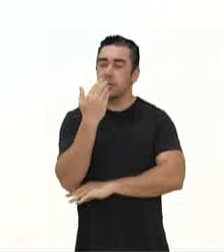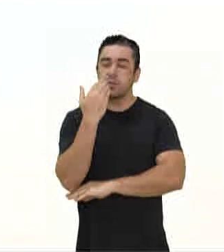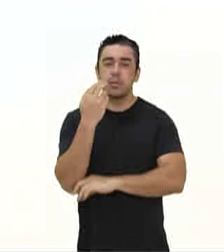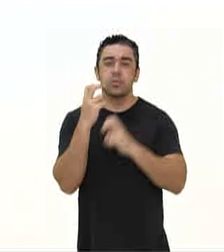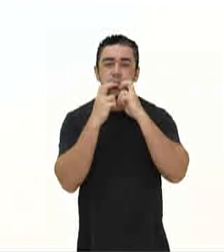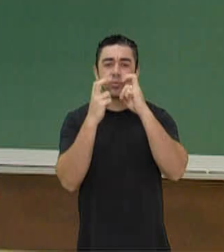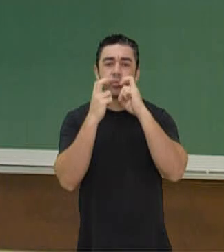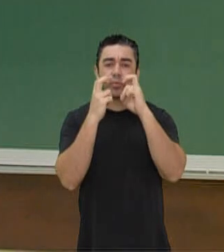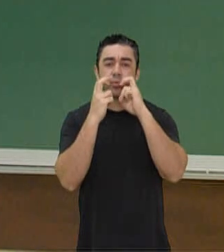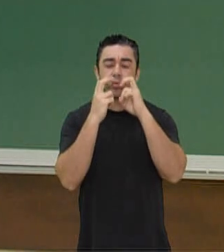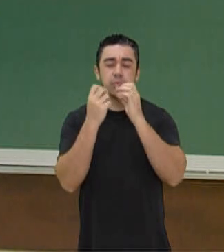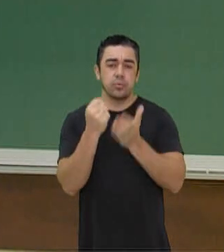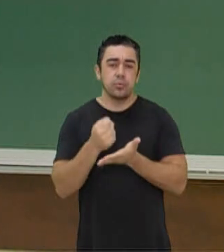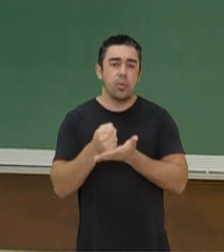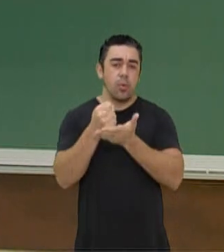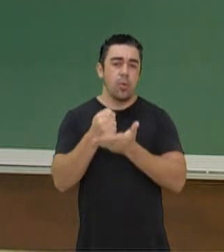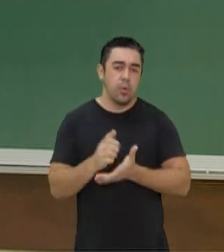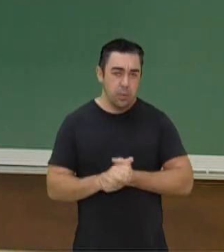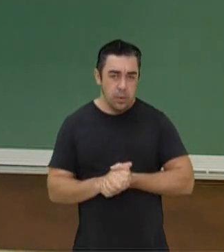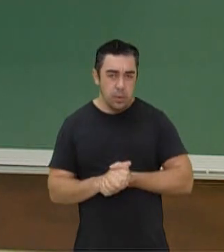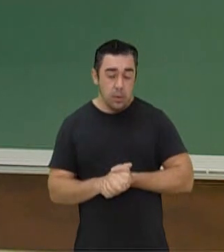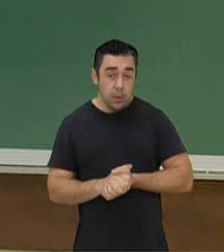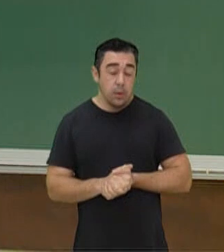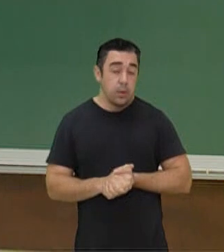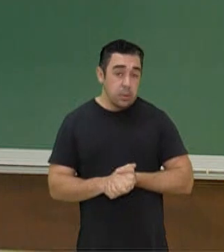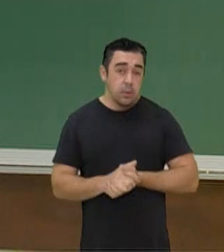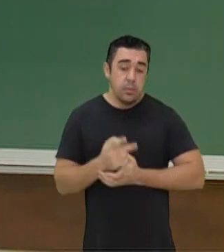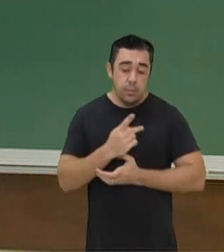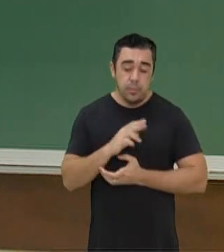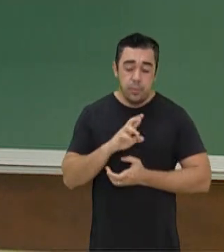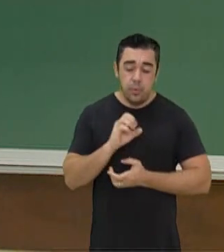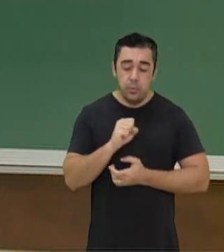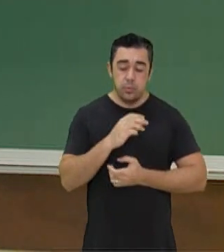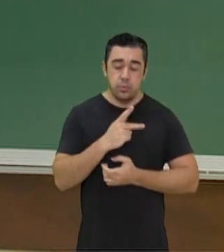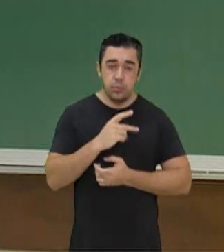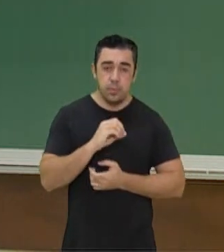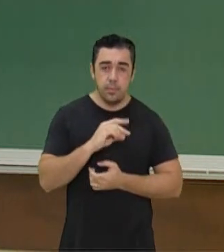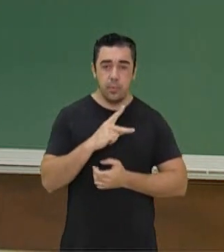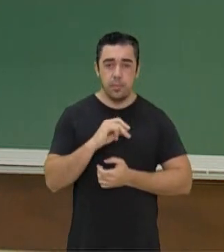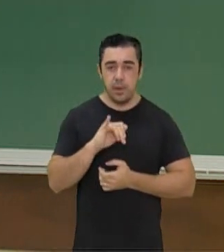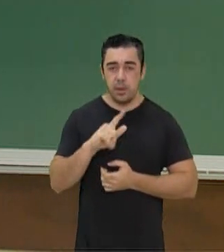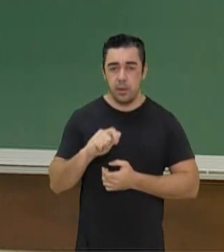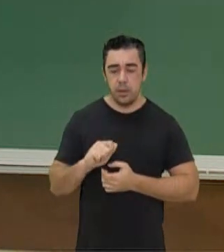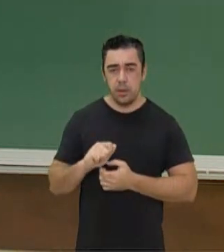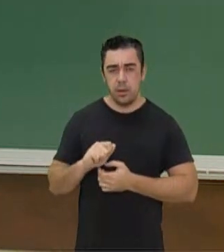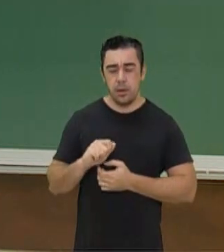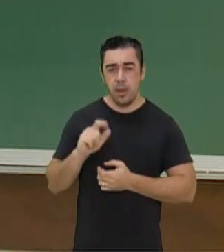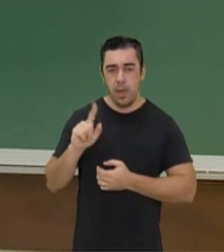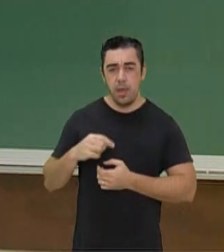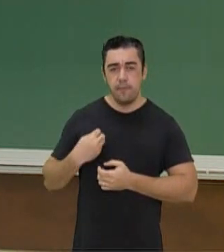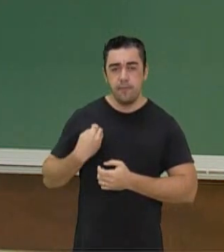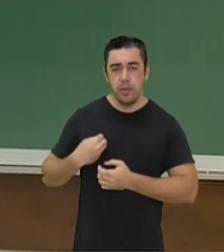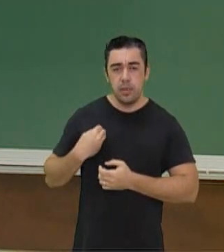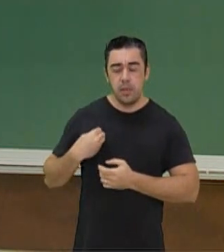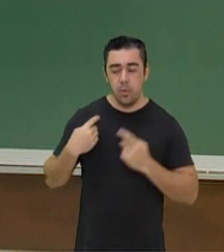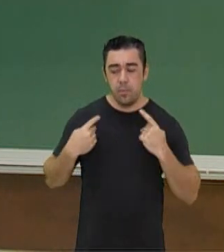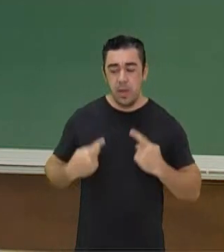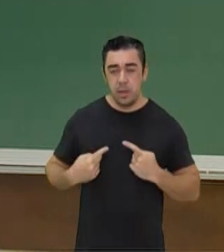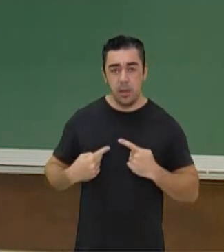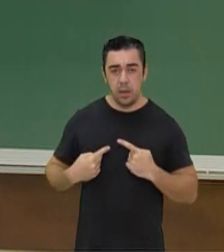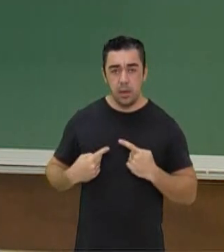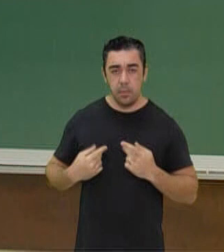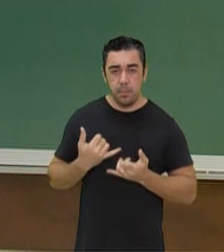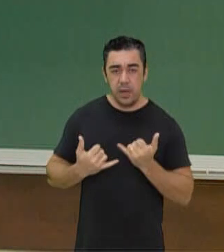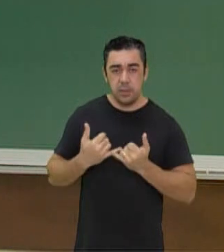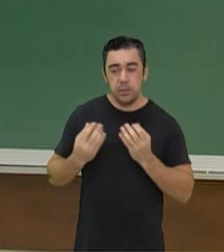socorro, né? Então, ou seja, gente, a prosopopeia ou personificação, quando você dá vida a seres